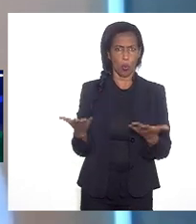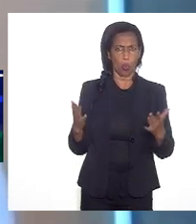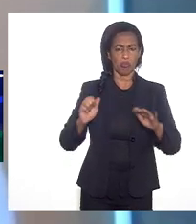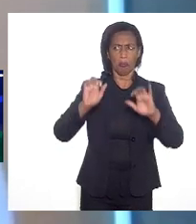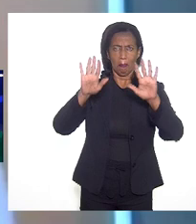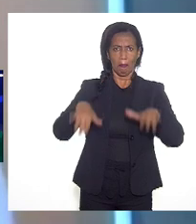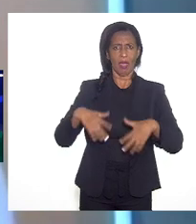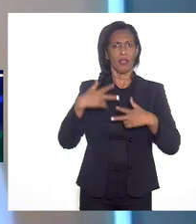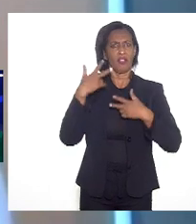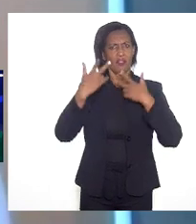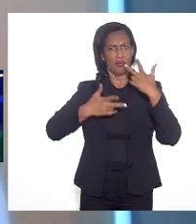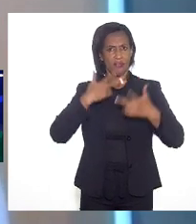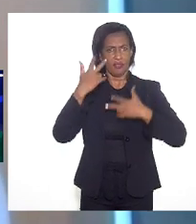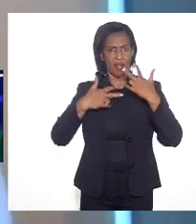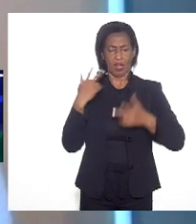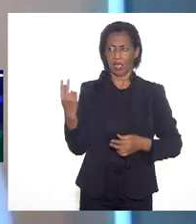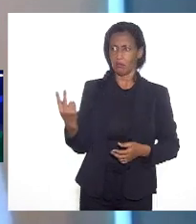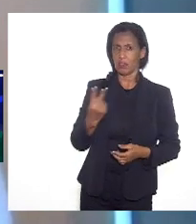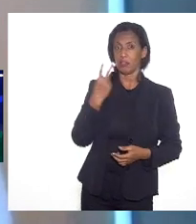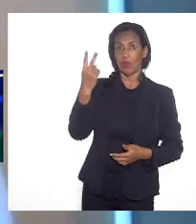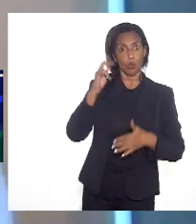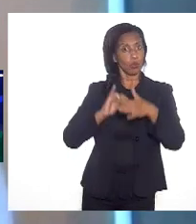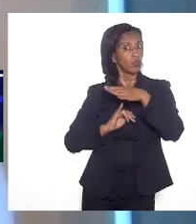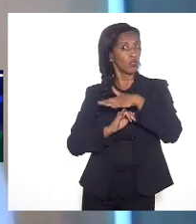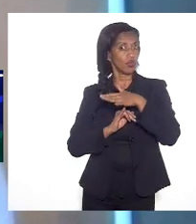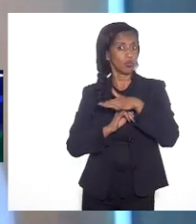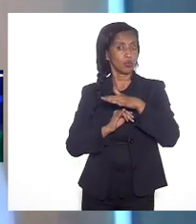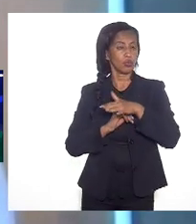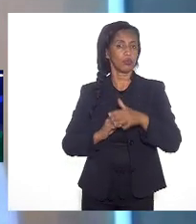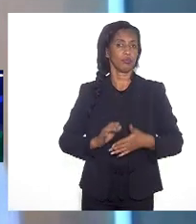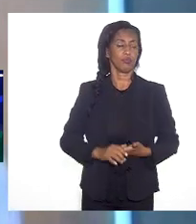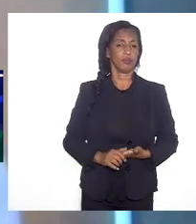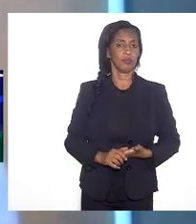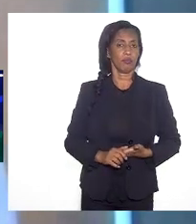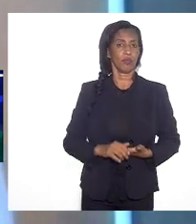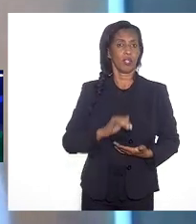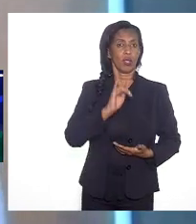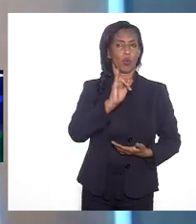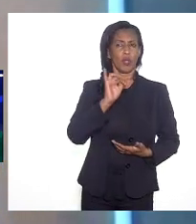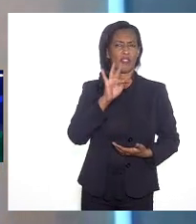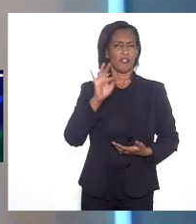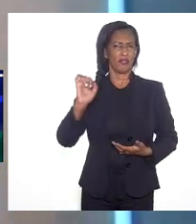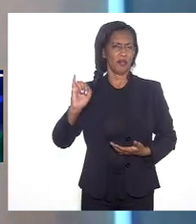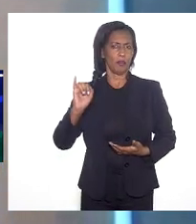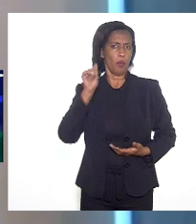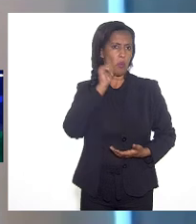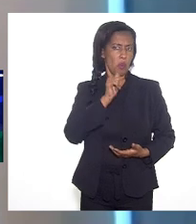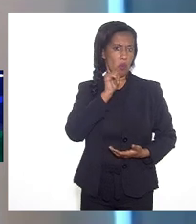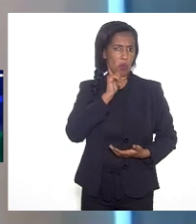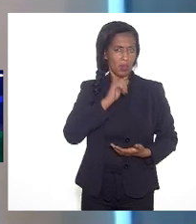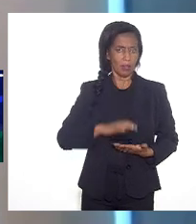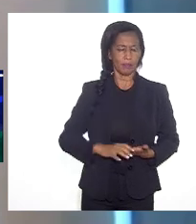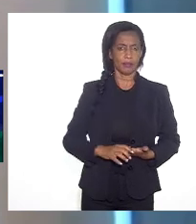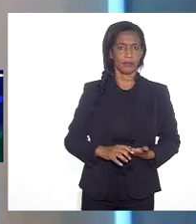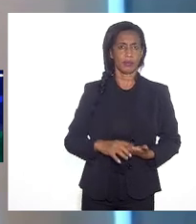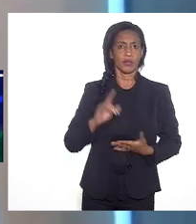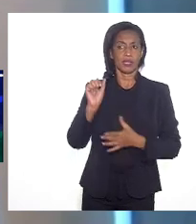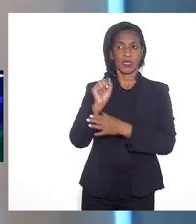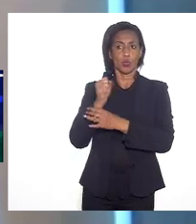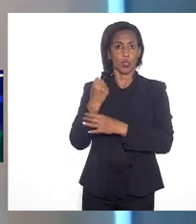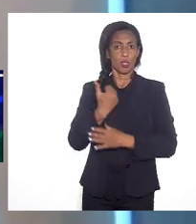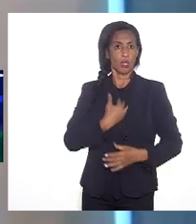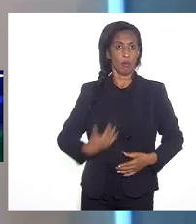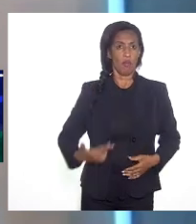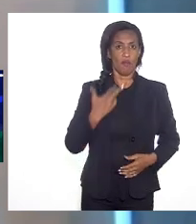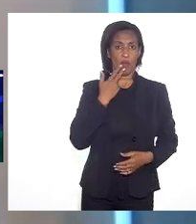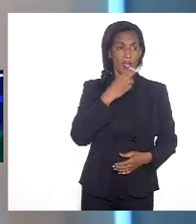citado e falado, esse valoroso instituto, o ISP Mulher, do Instituto de Segurança Pública, revelou que